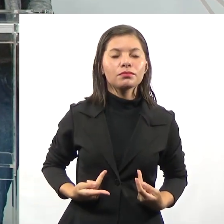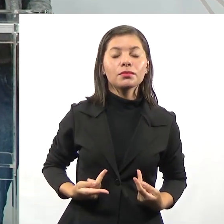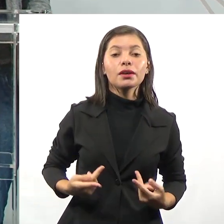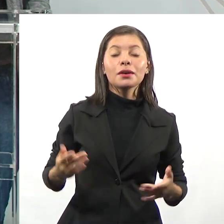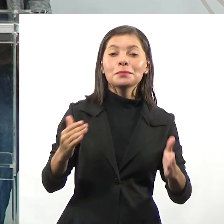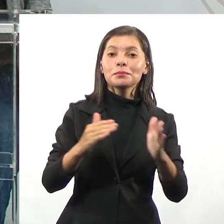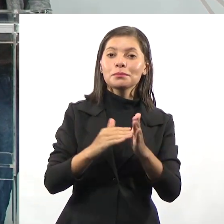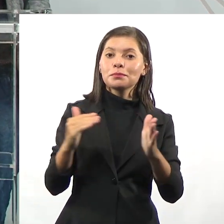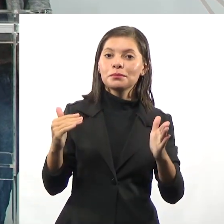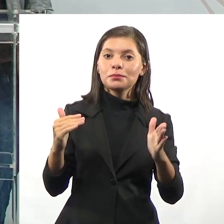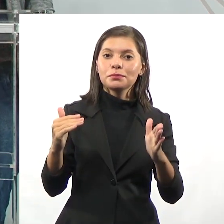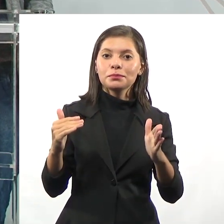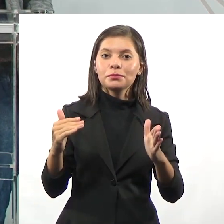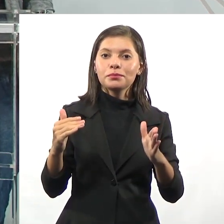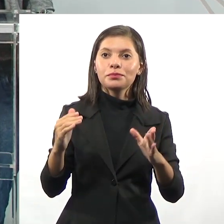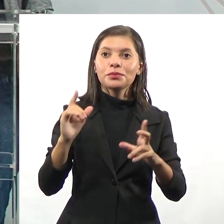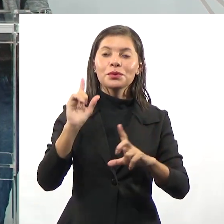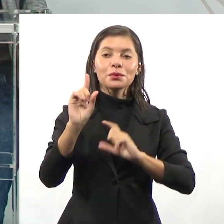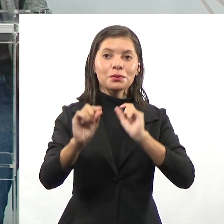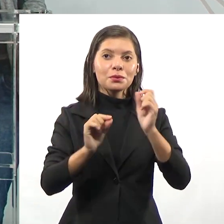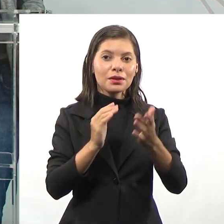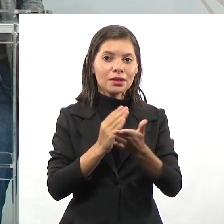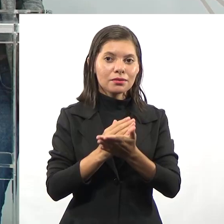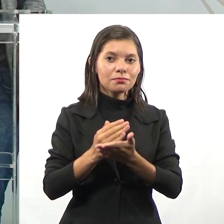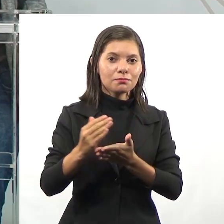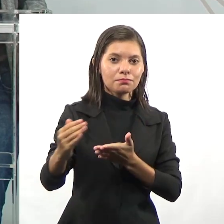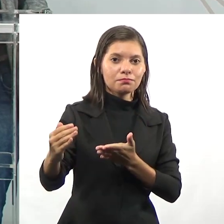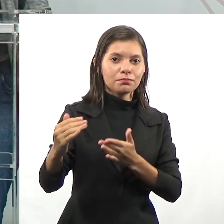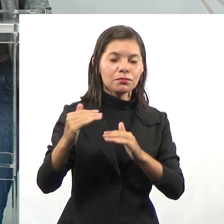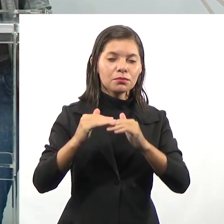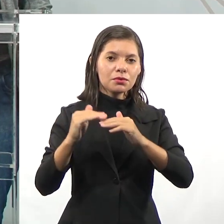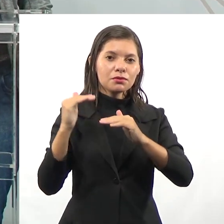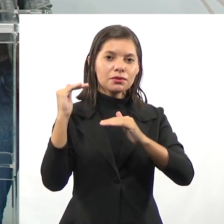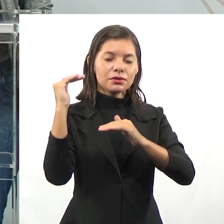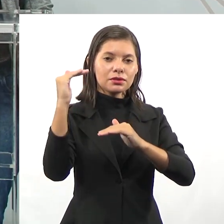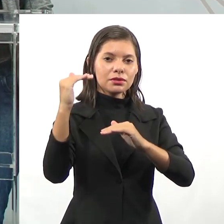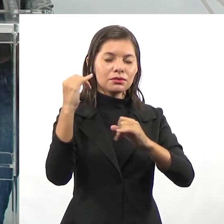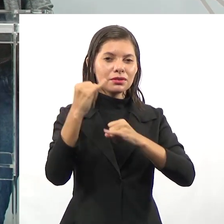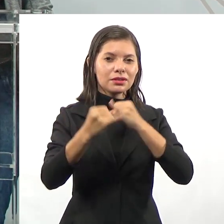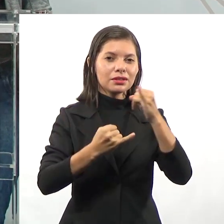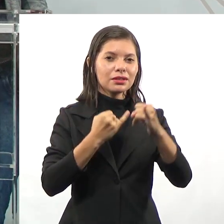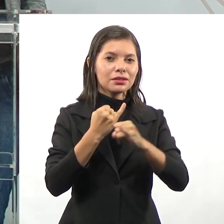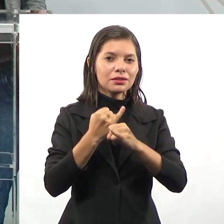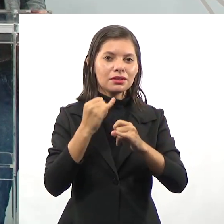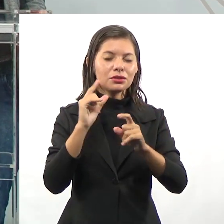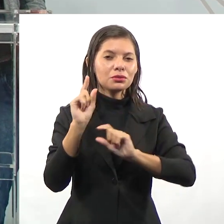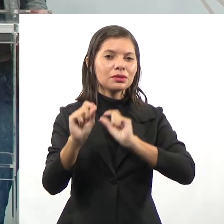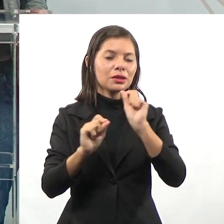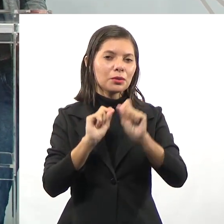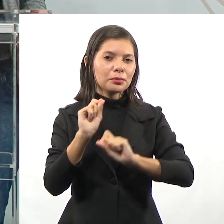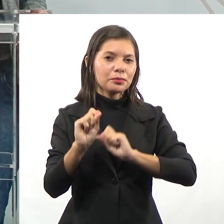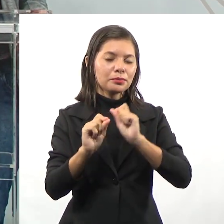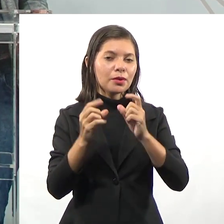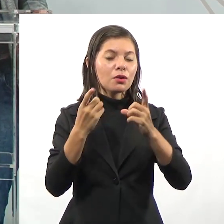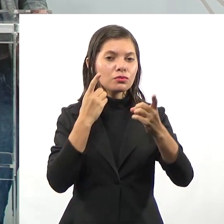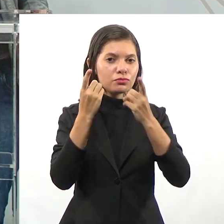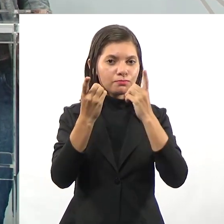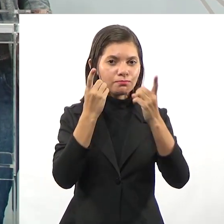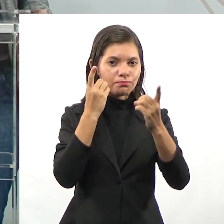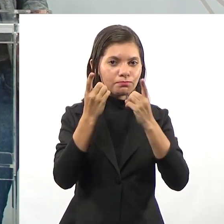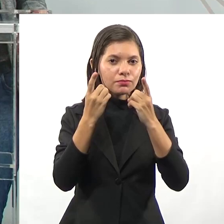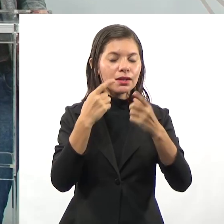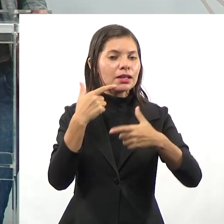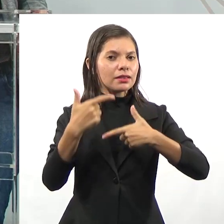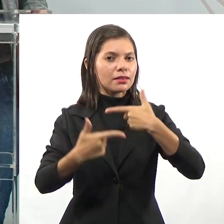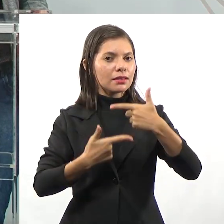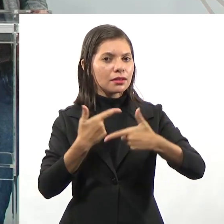pessoa, à minha persona. E por último, o que se caminha para uma evolução do uso da internet é o